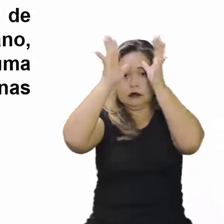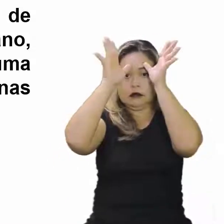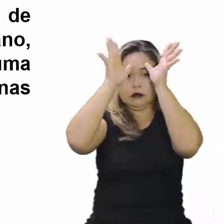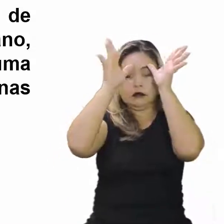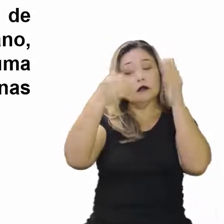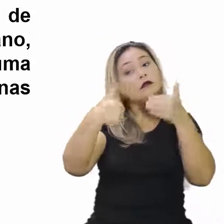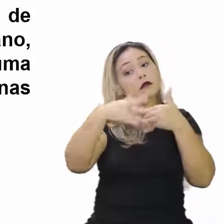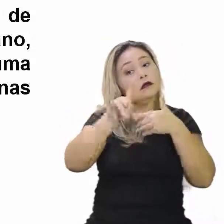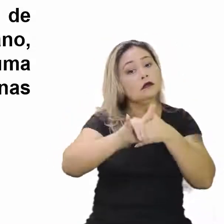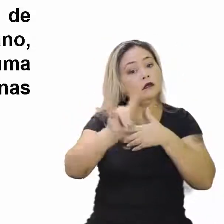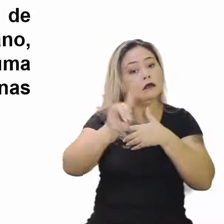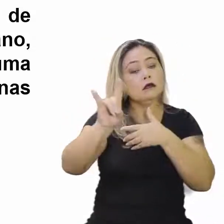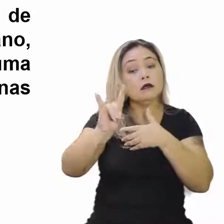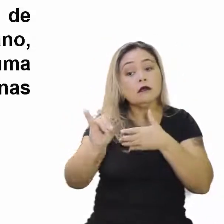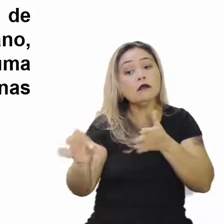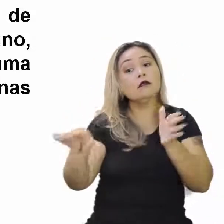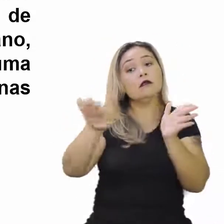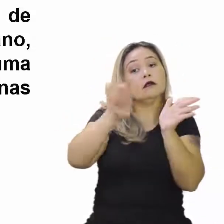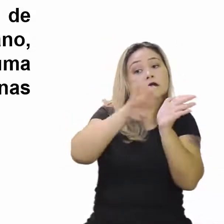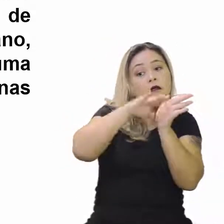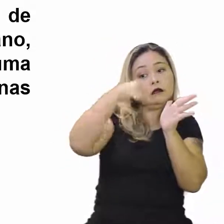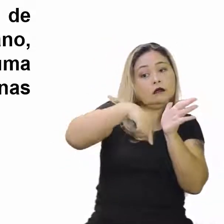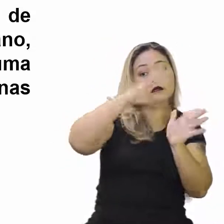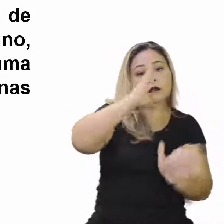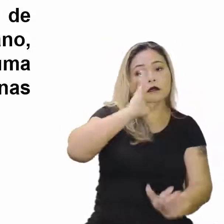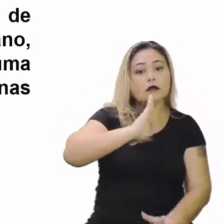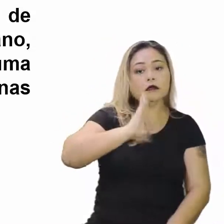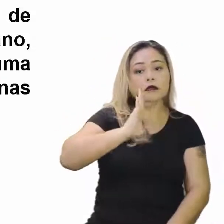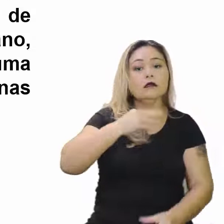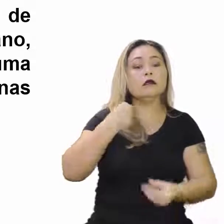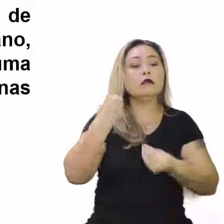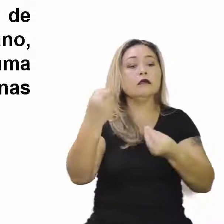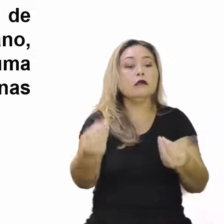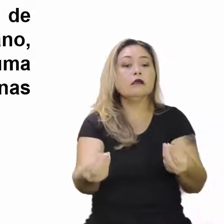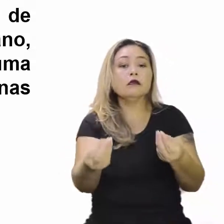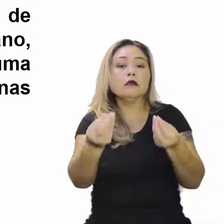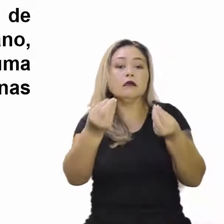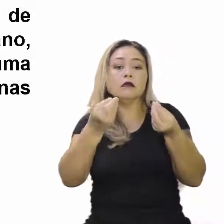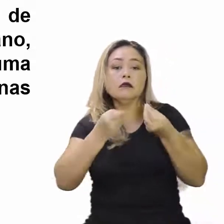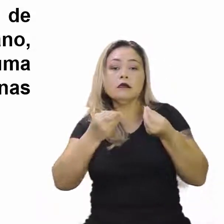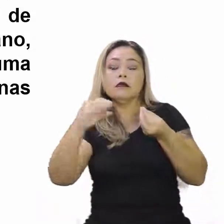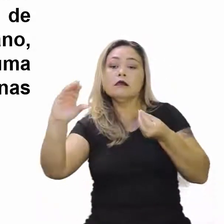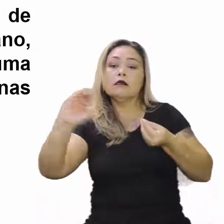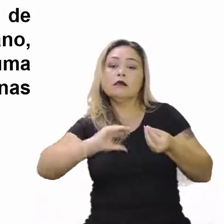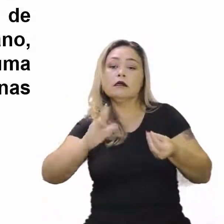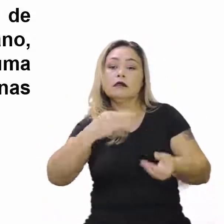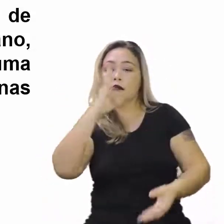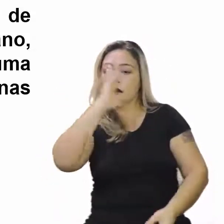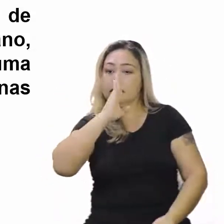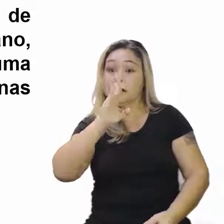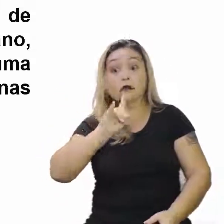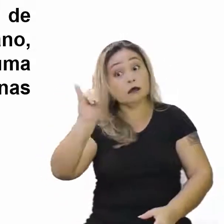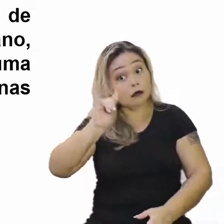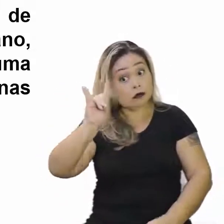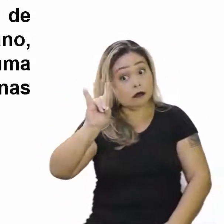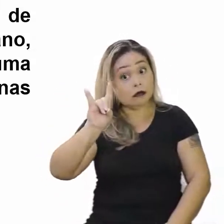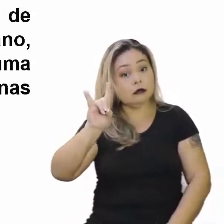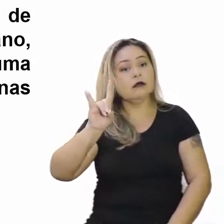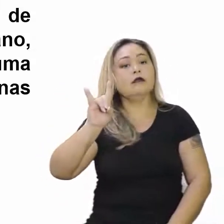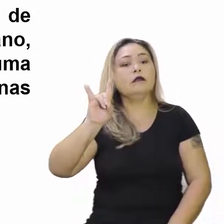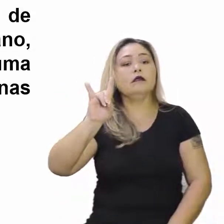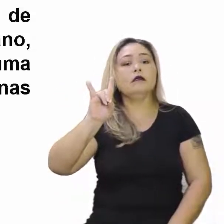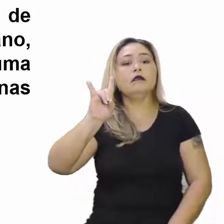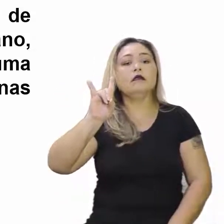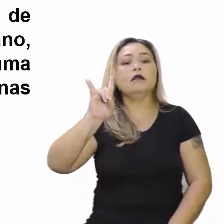por parte da Bolívia ao Brasil e o recebimento de compensações por parte do governo boliviano